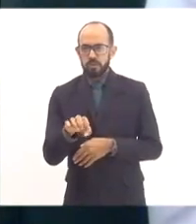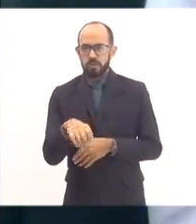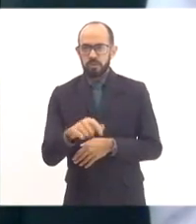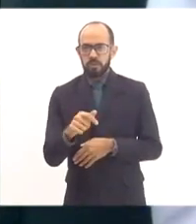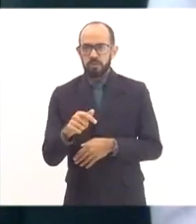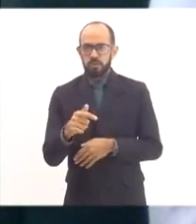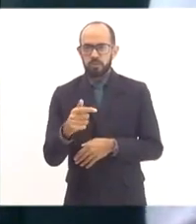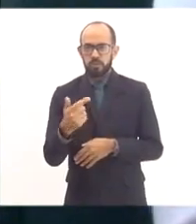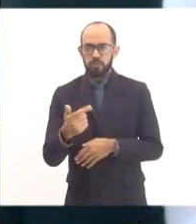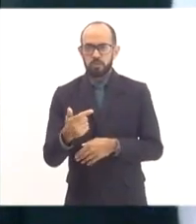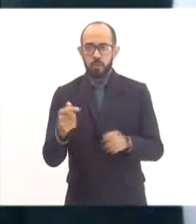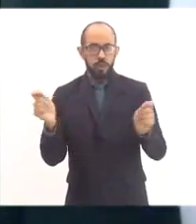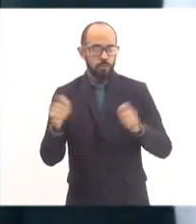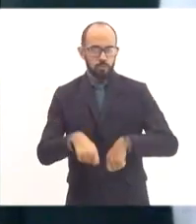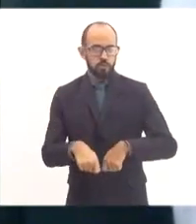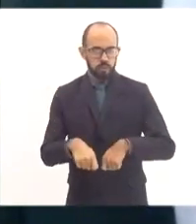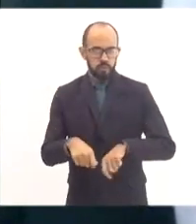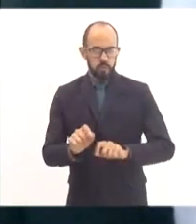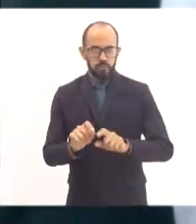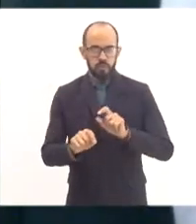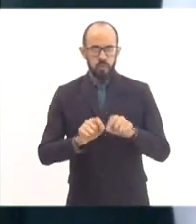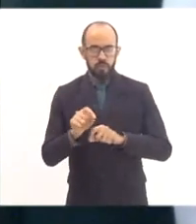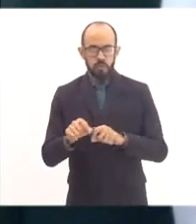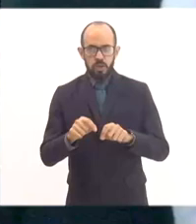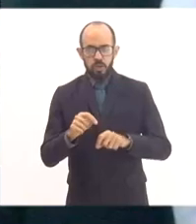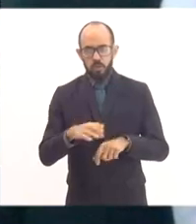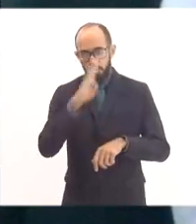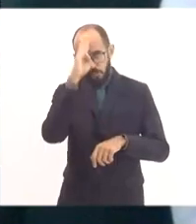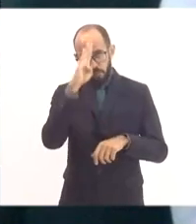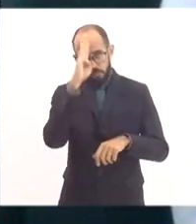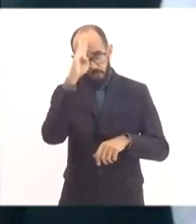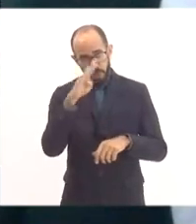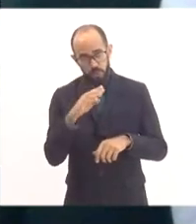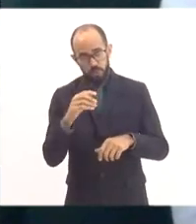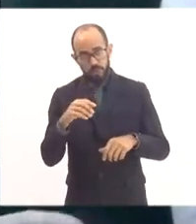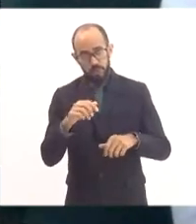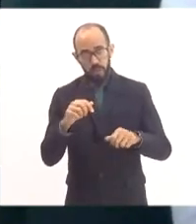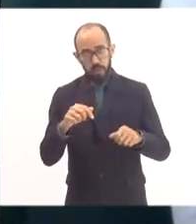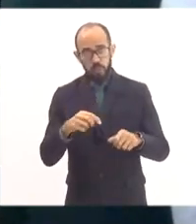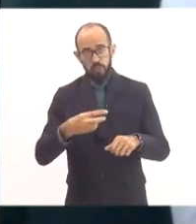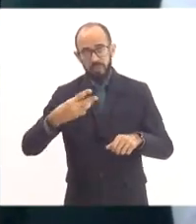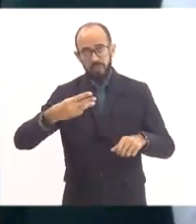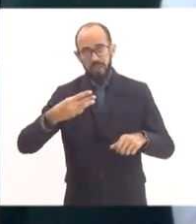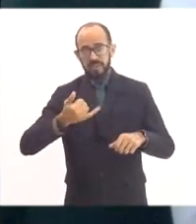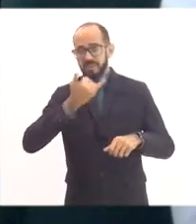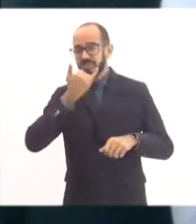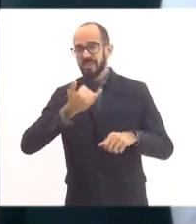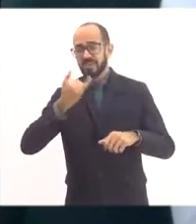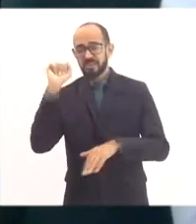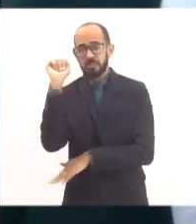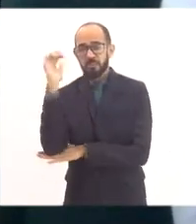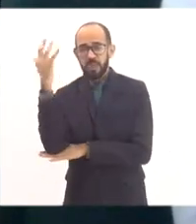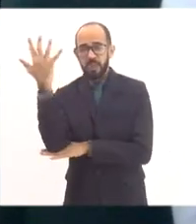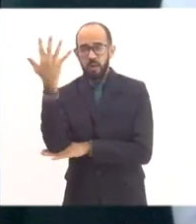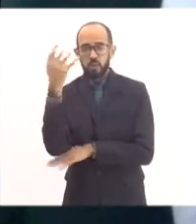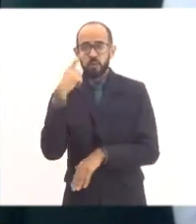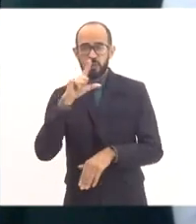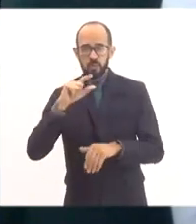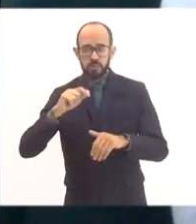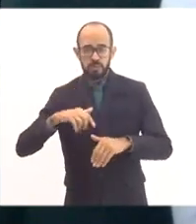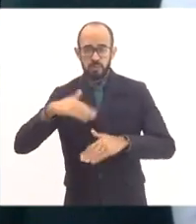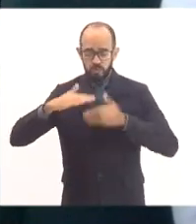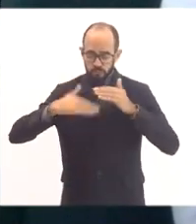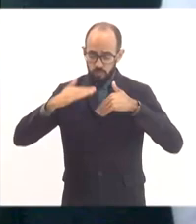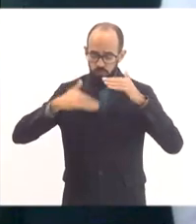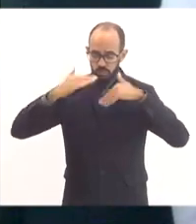que um bombeiro militar, que tenha passado por 3 tragédias ambientais, não possa ir à frente de uma